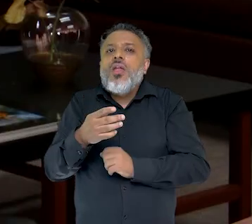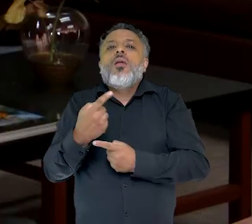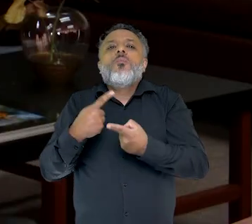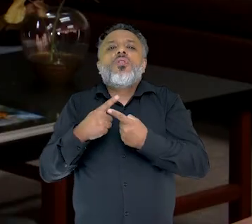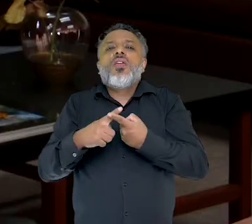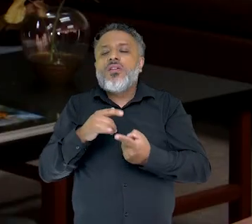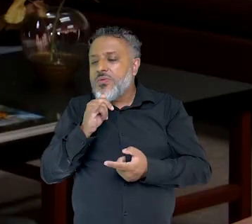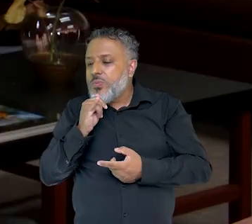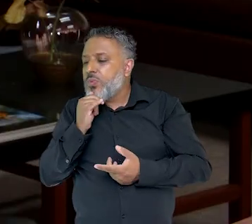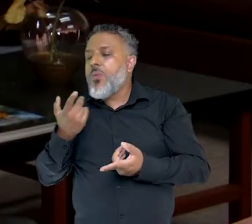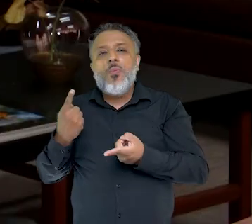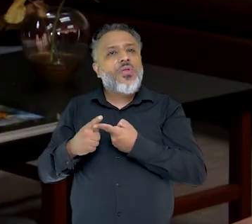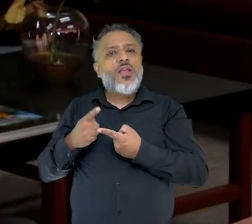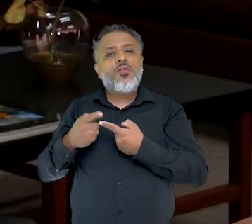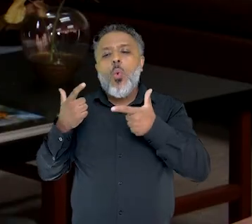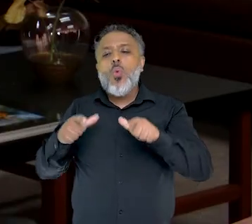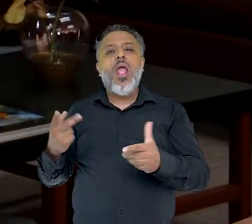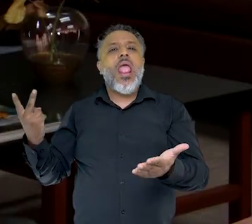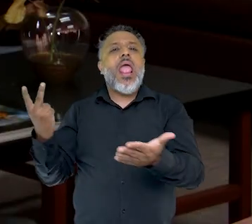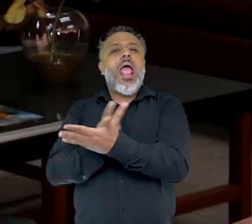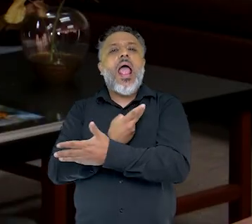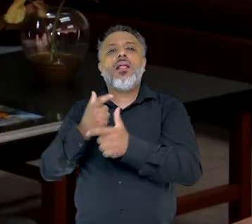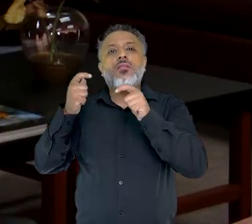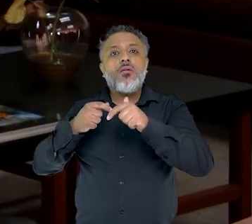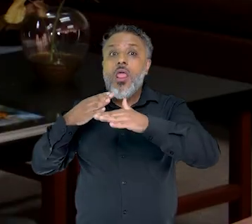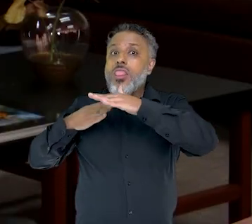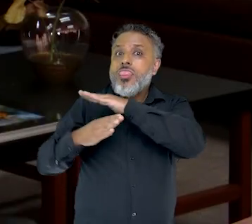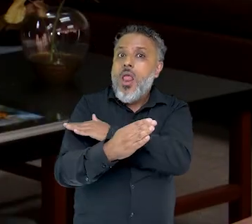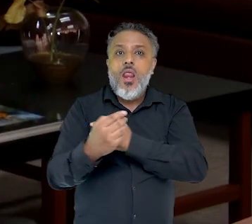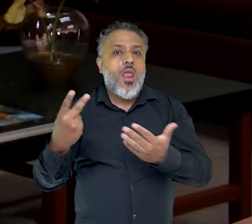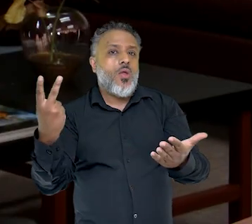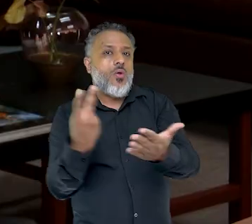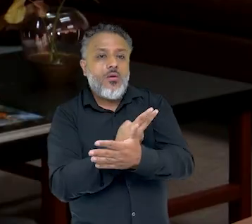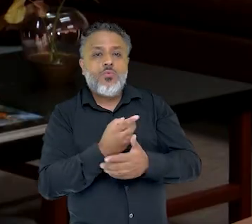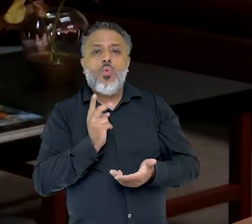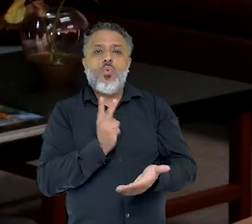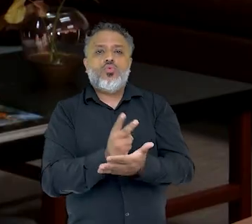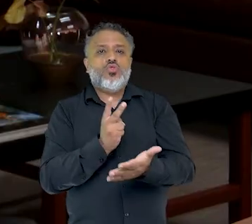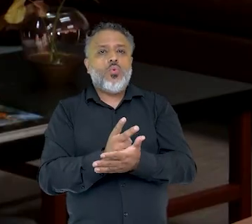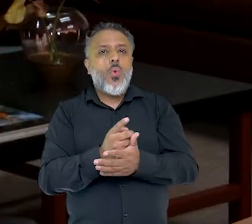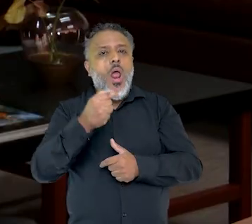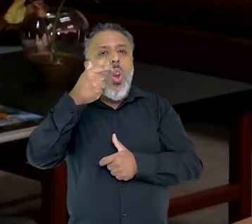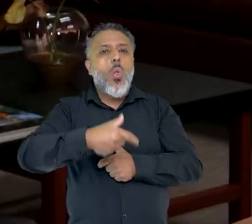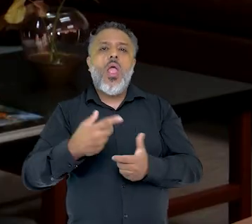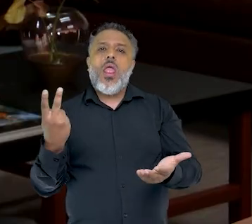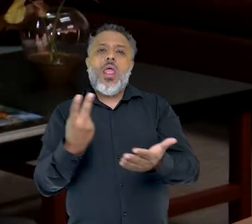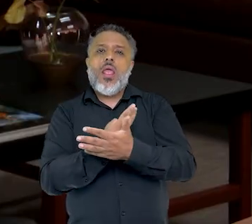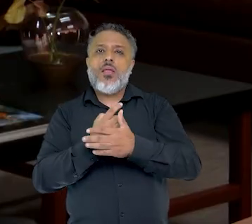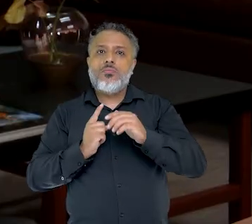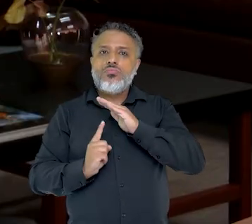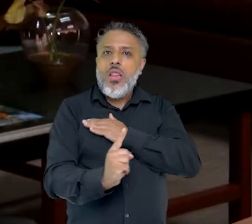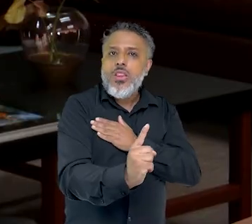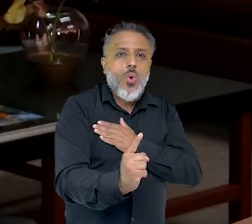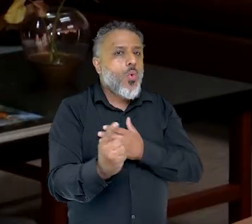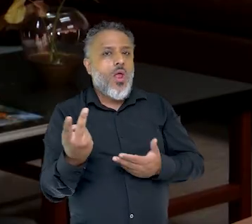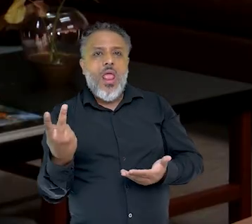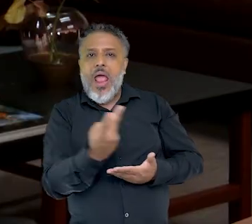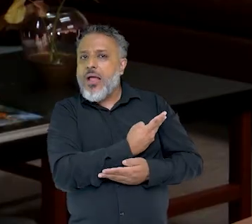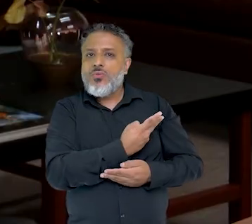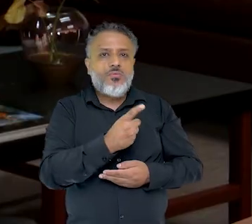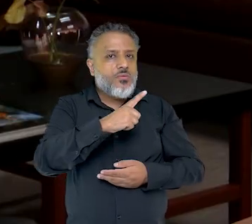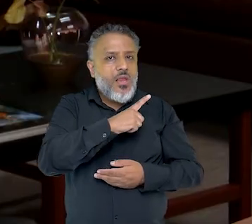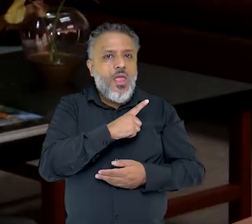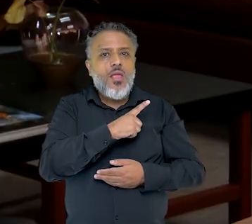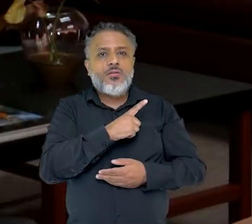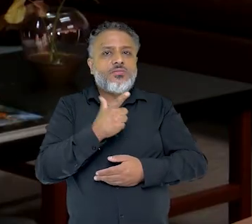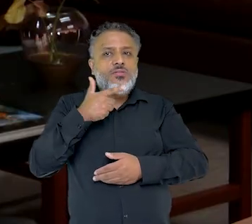situação migratória irregular tenha ela entrado irregular ou permanecido irregular depois de ter entrado de forma regular, tenha